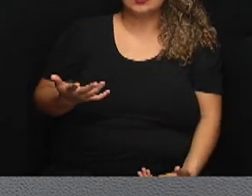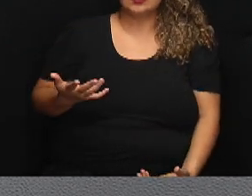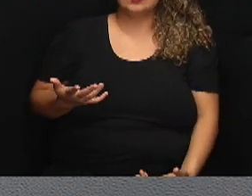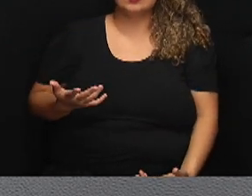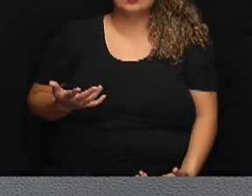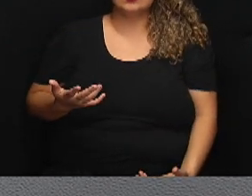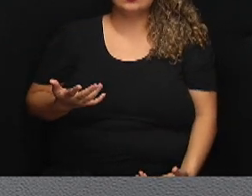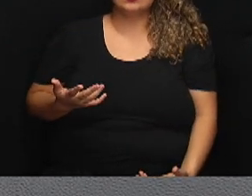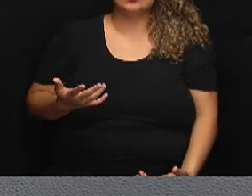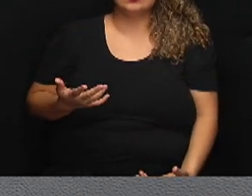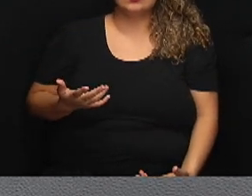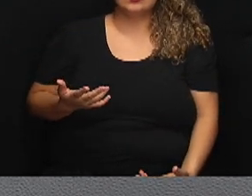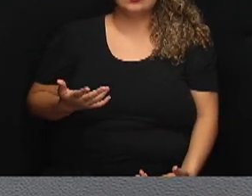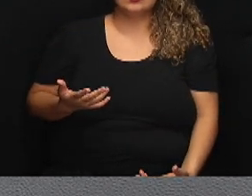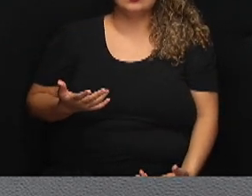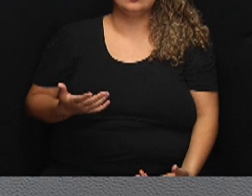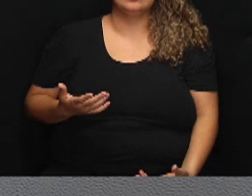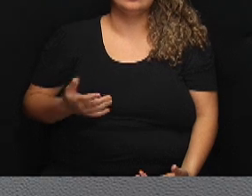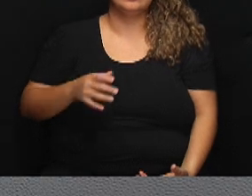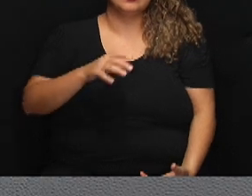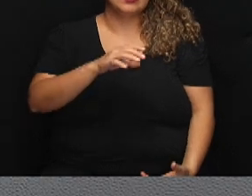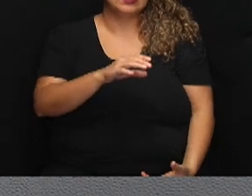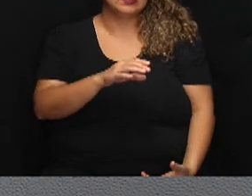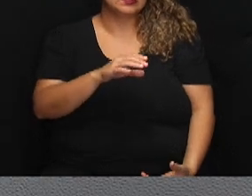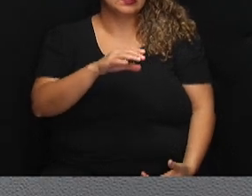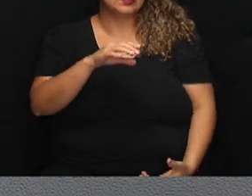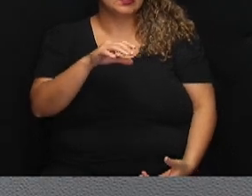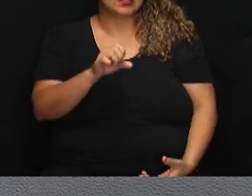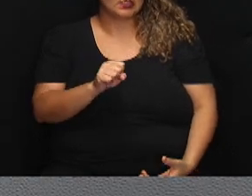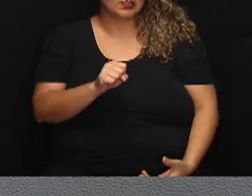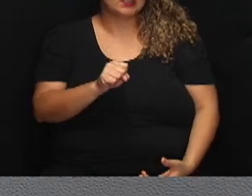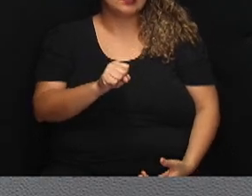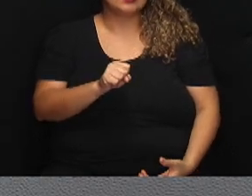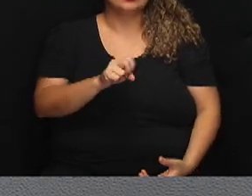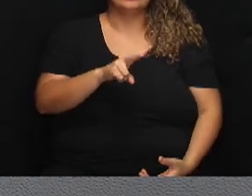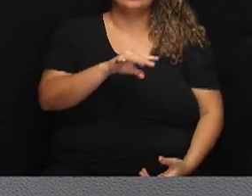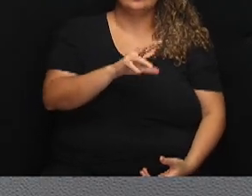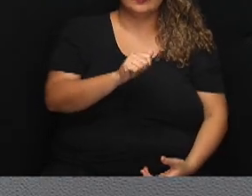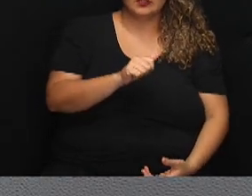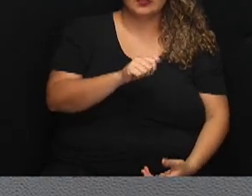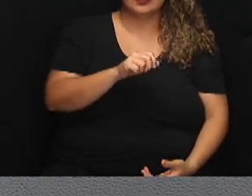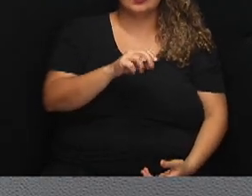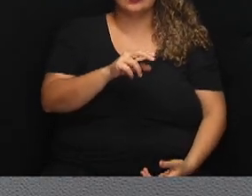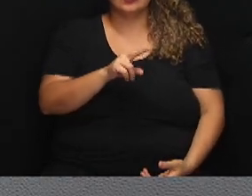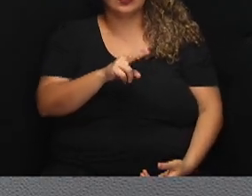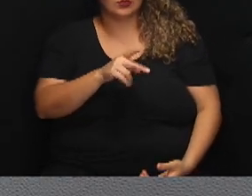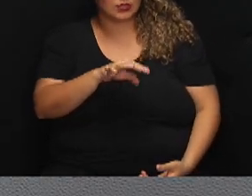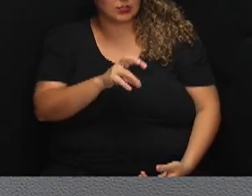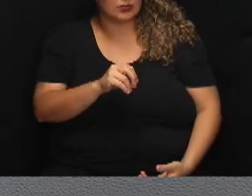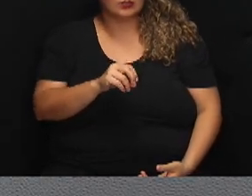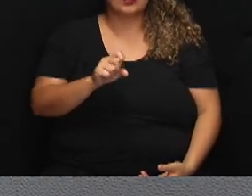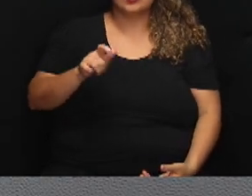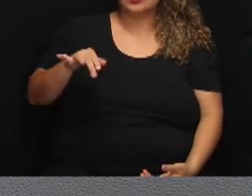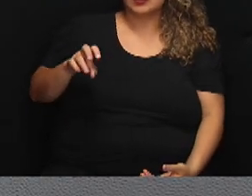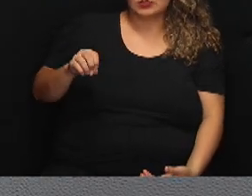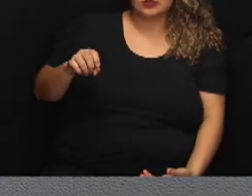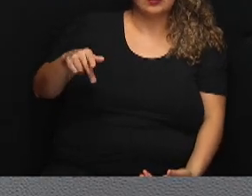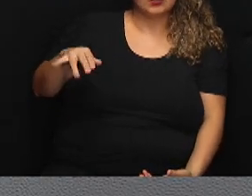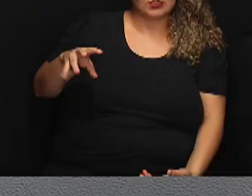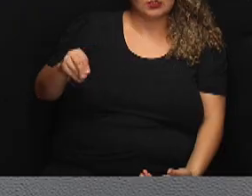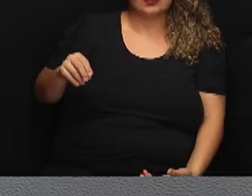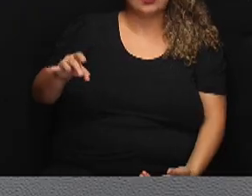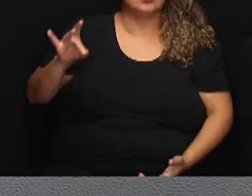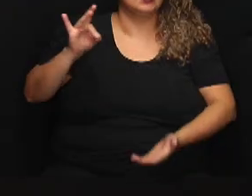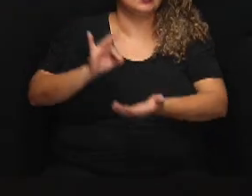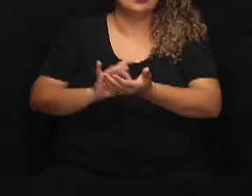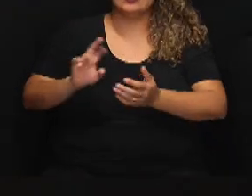o CS da Vila União, para o São Quirino, a gente sabe que são realidades diferentes. Apesar das dificuldades, muitas vezes a